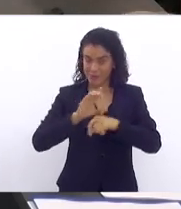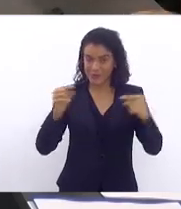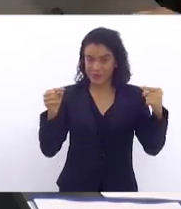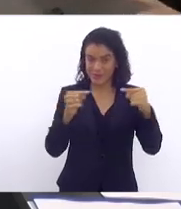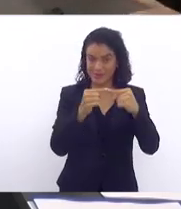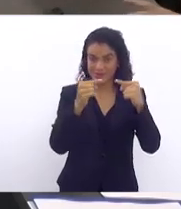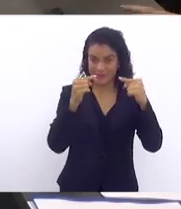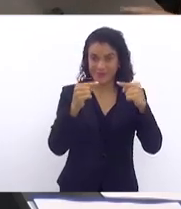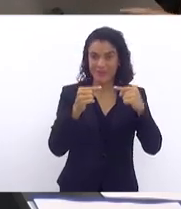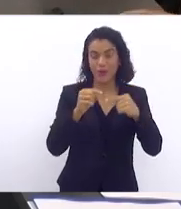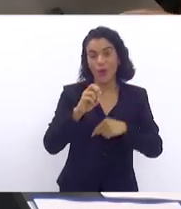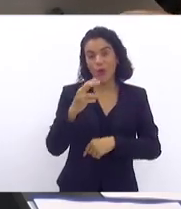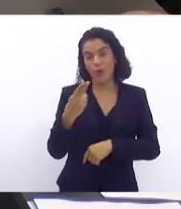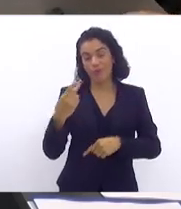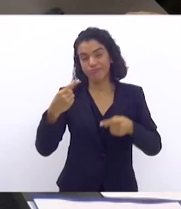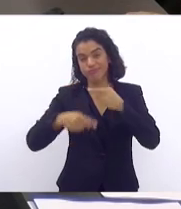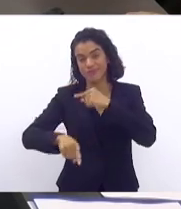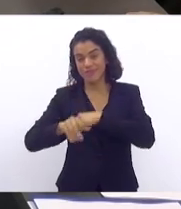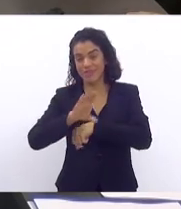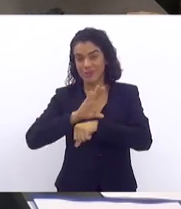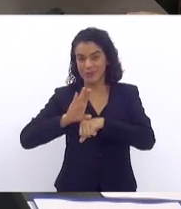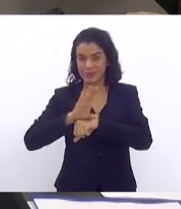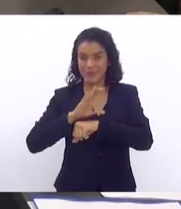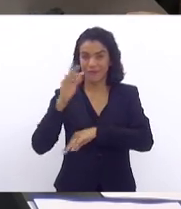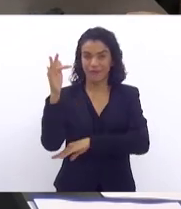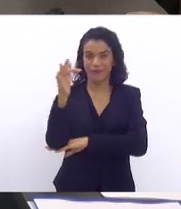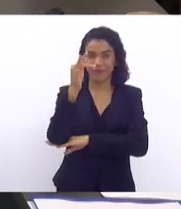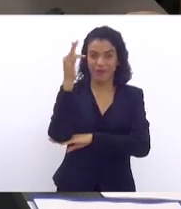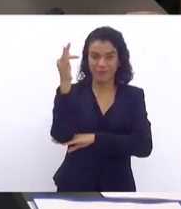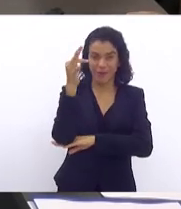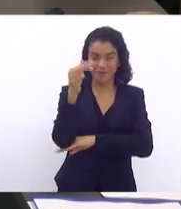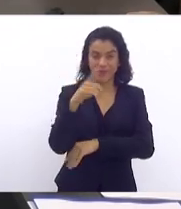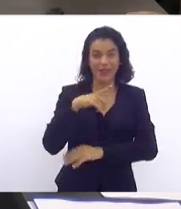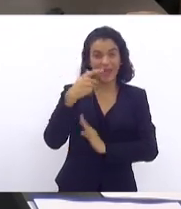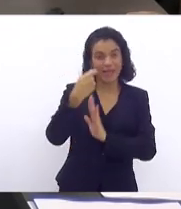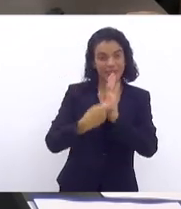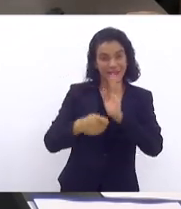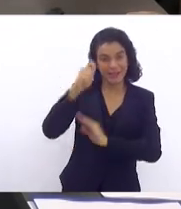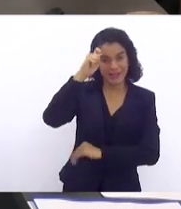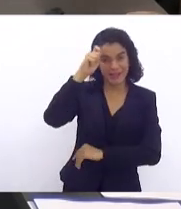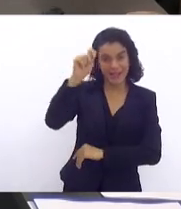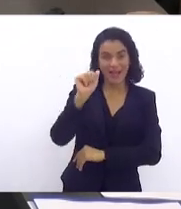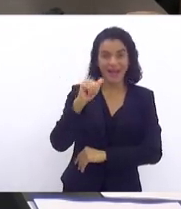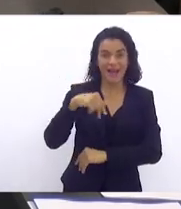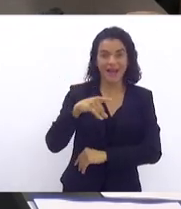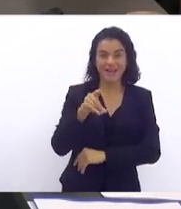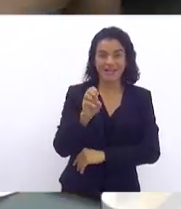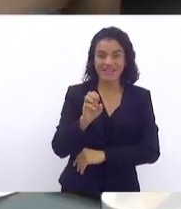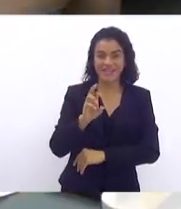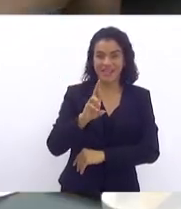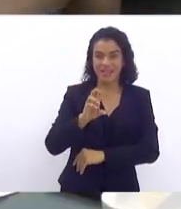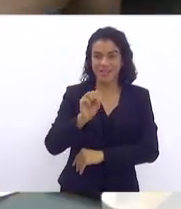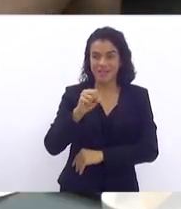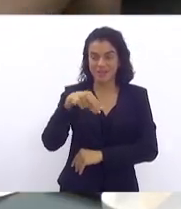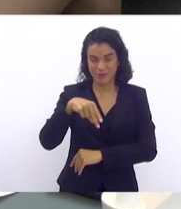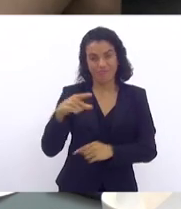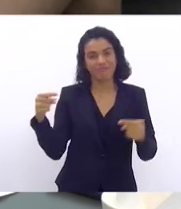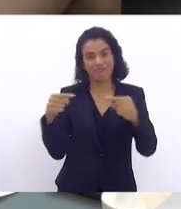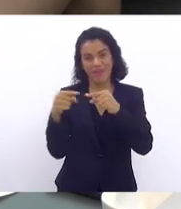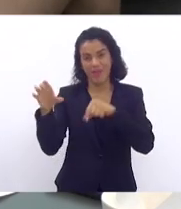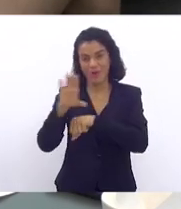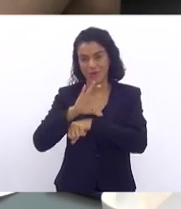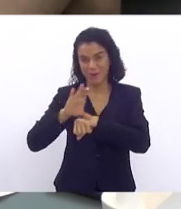constitucionalidade ou inconstitucionalidade formal. Se é de autoria do deputado Anderson, tem